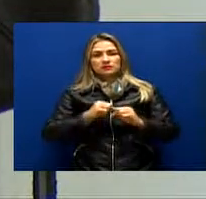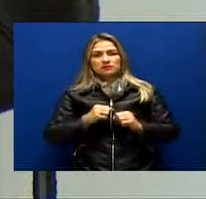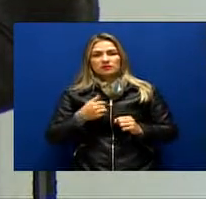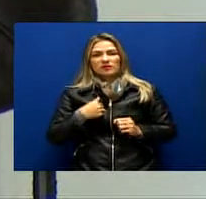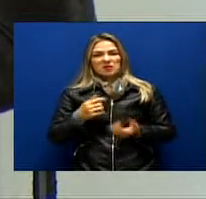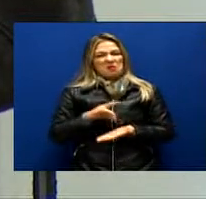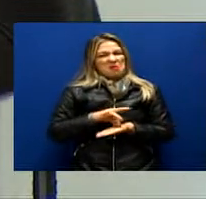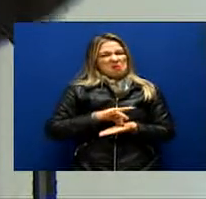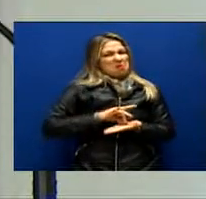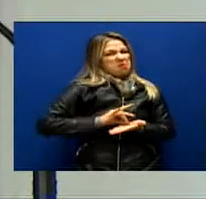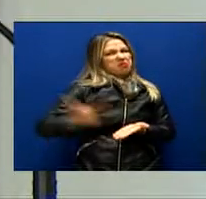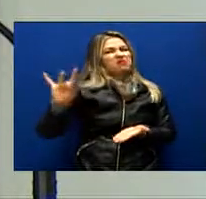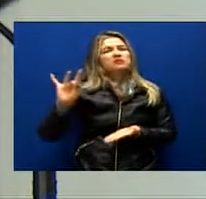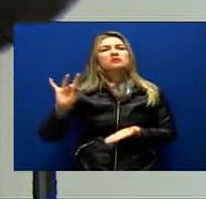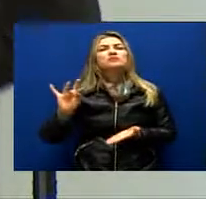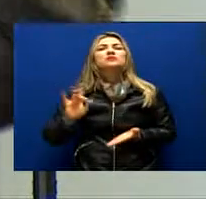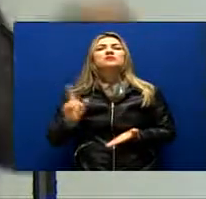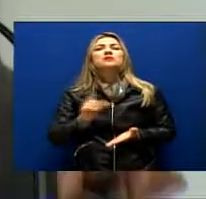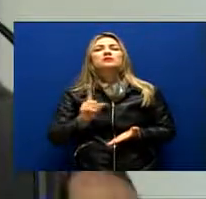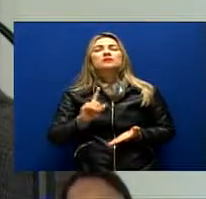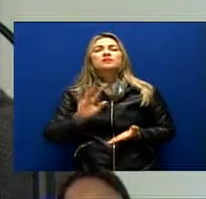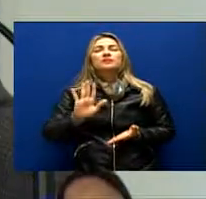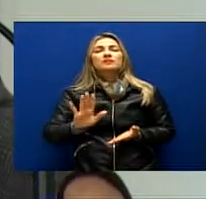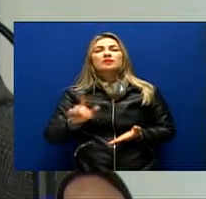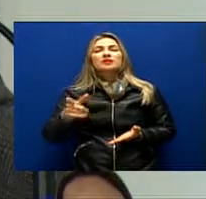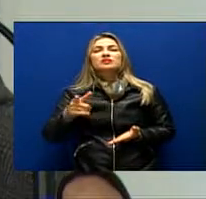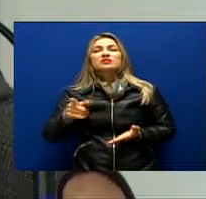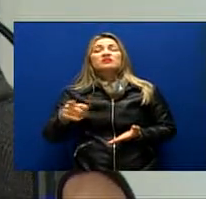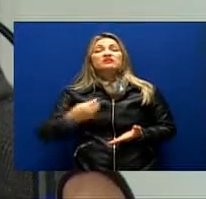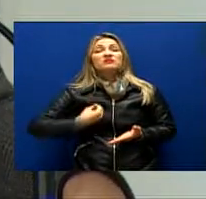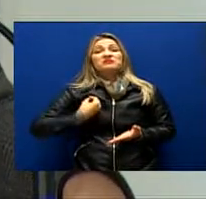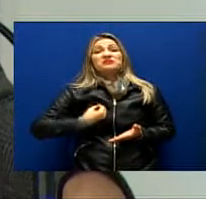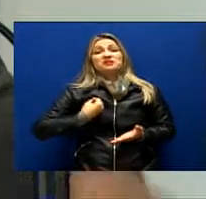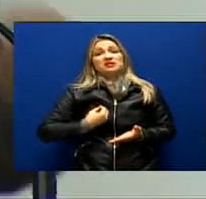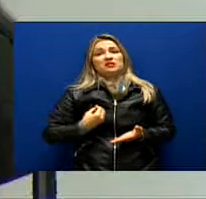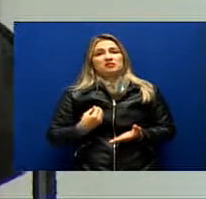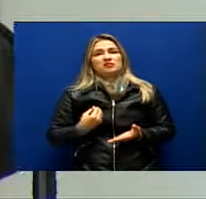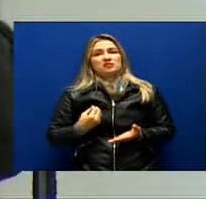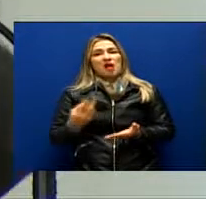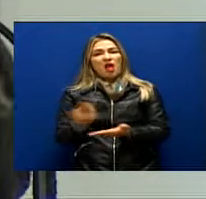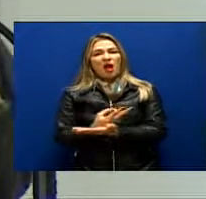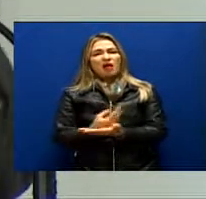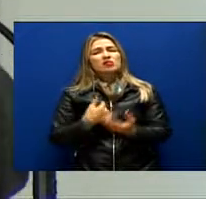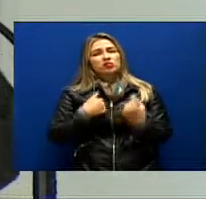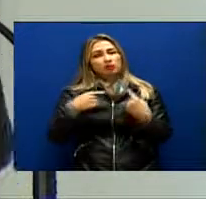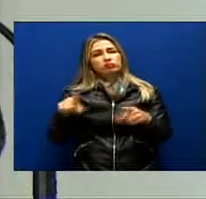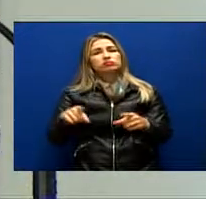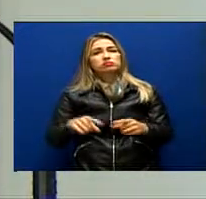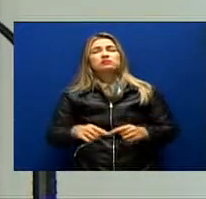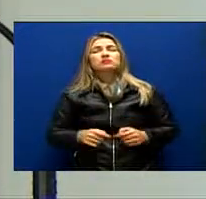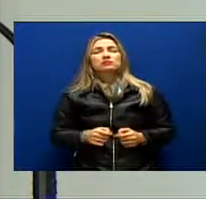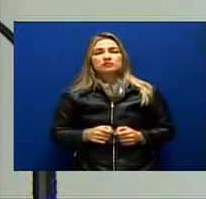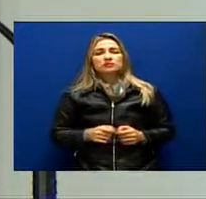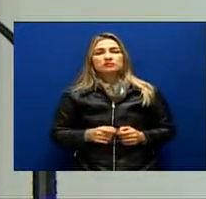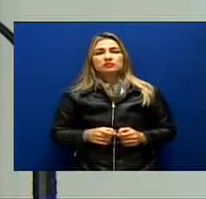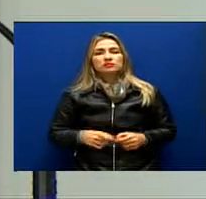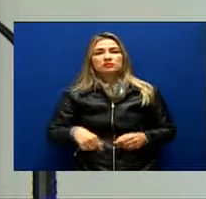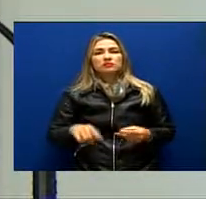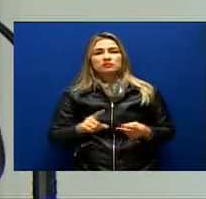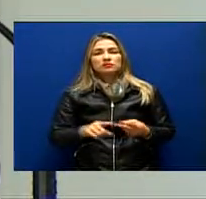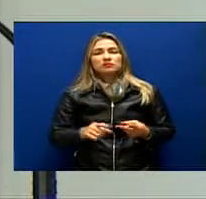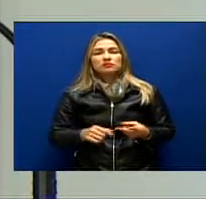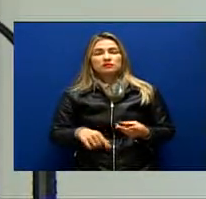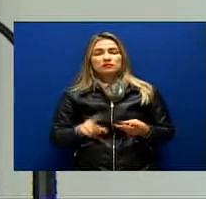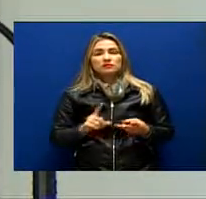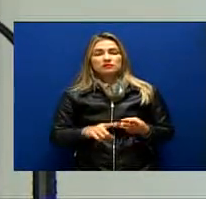homofóbico, mas sou contrário à prática. Então, isso fica muito claro. Segundo lugar,